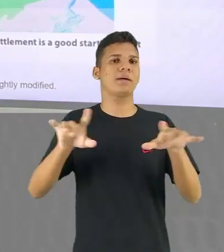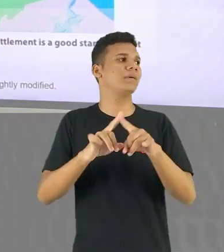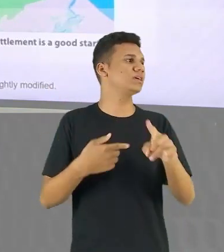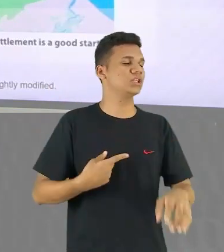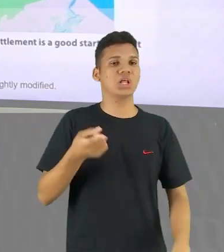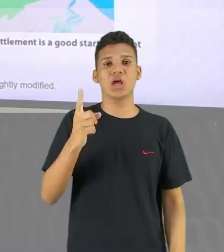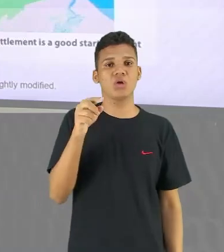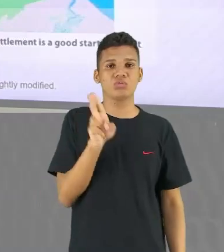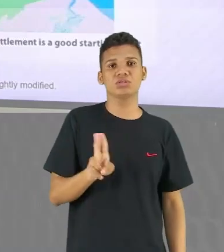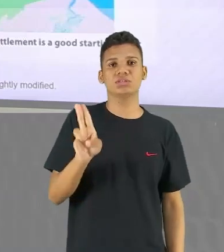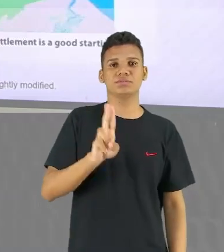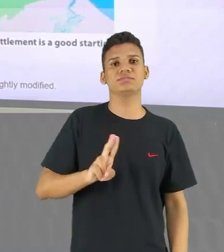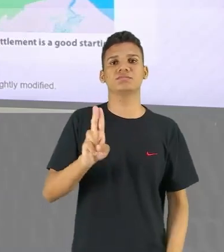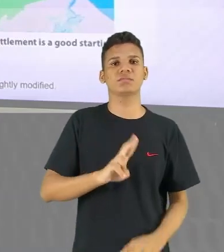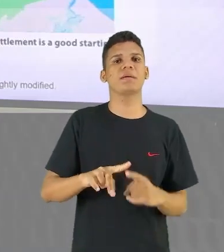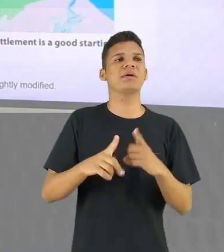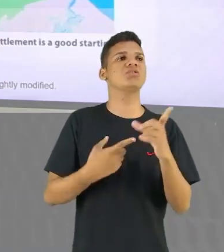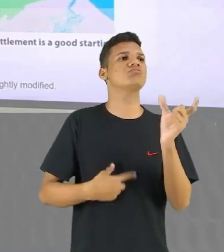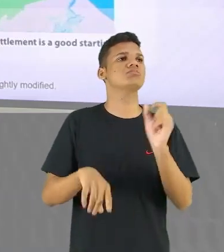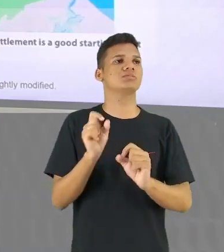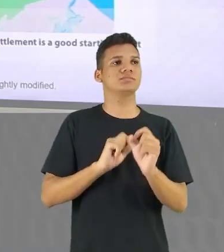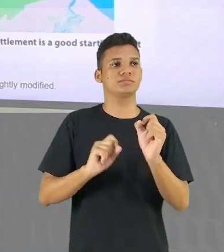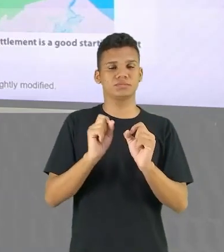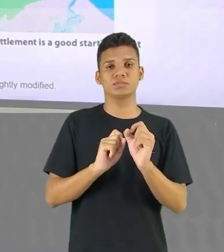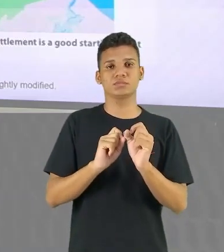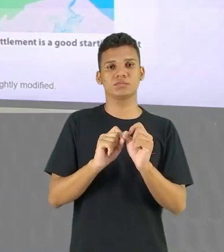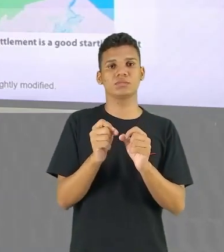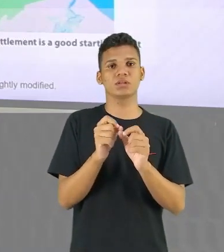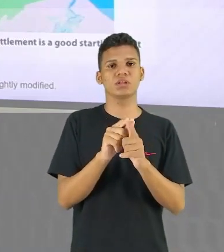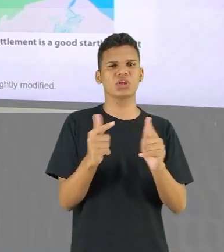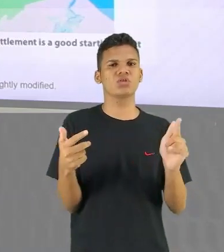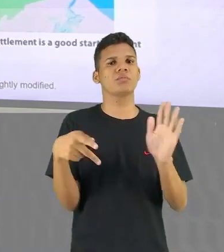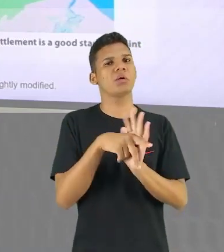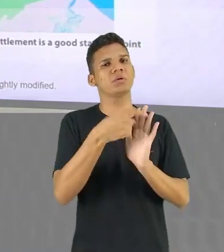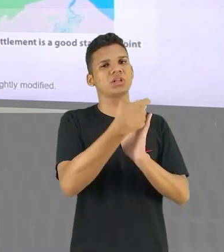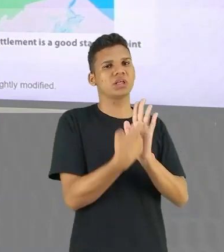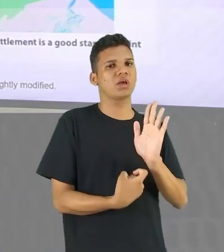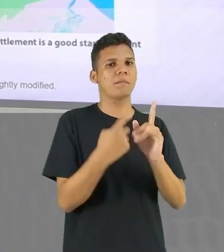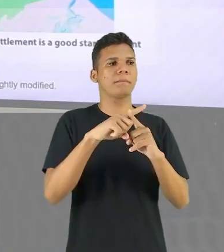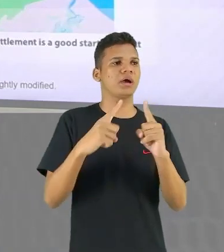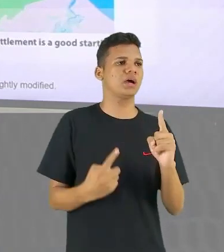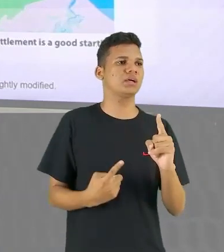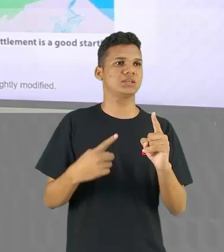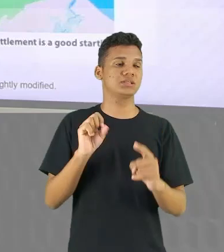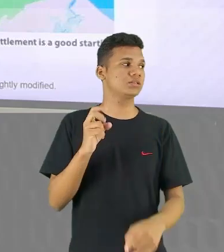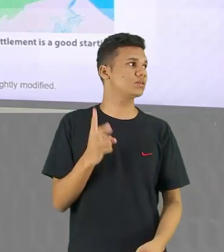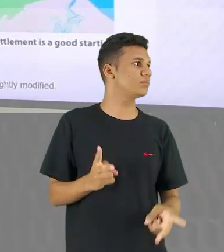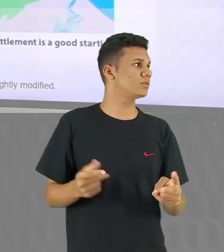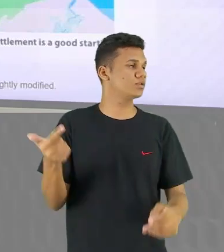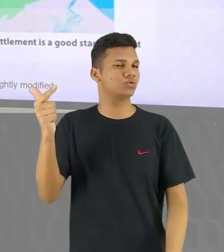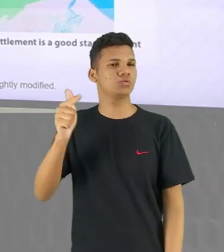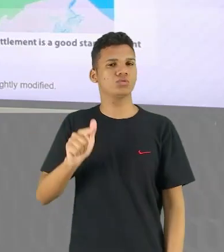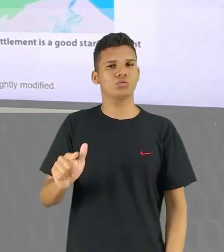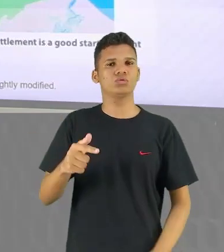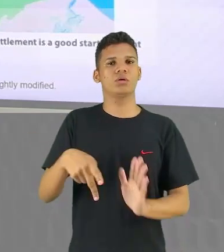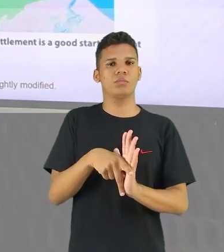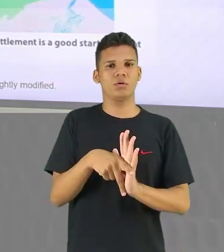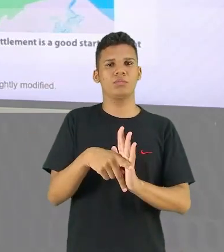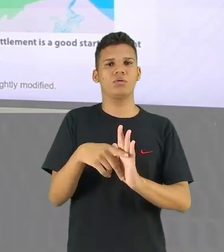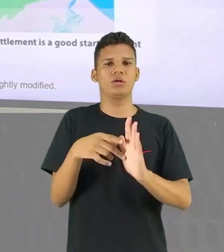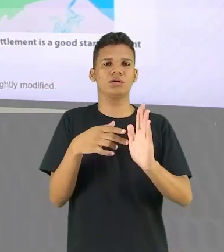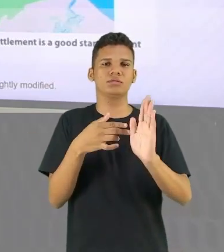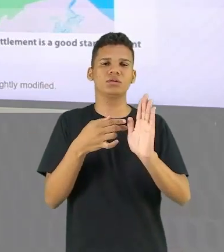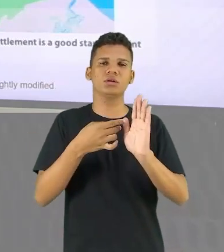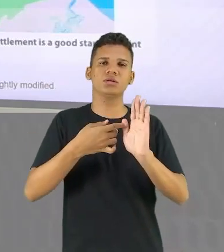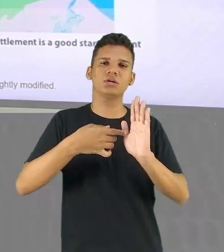frequente. Que gênero textual é esse? Um mapa. Esse mapa veio acompanhado de uma referência